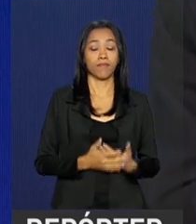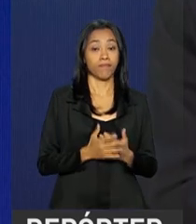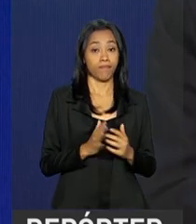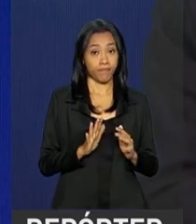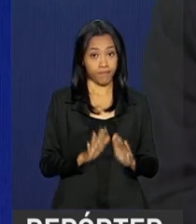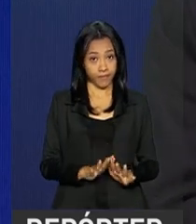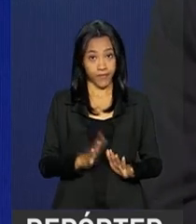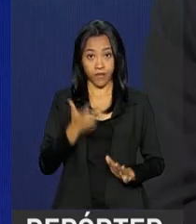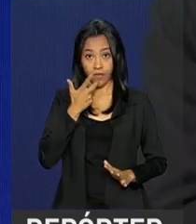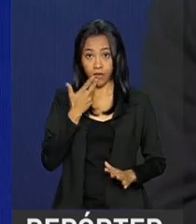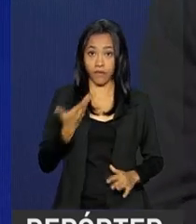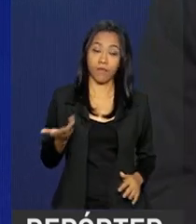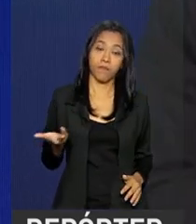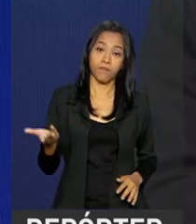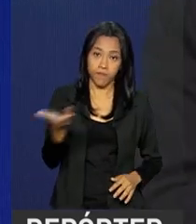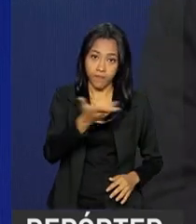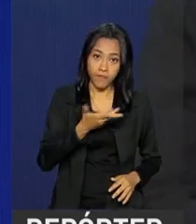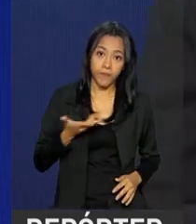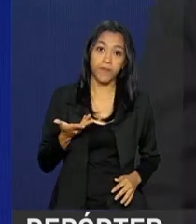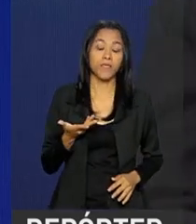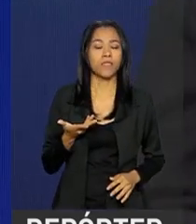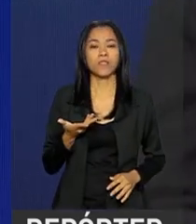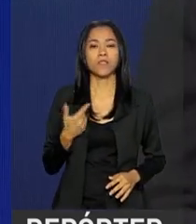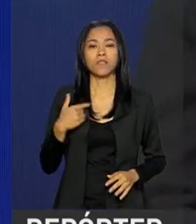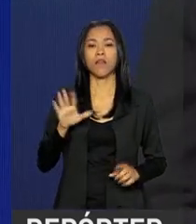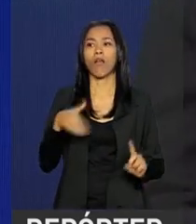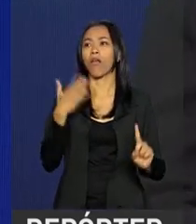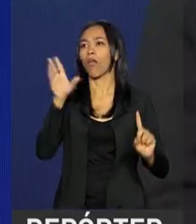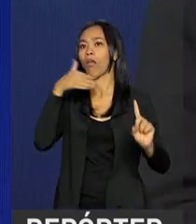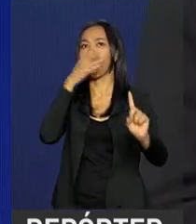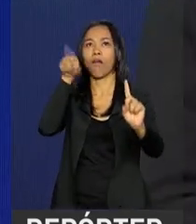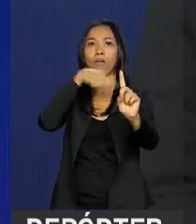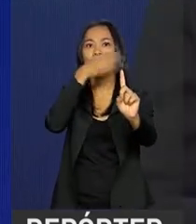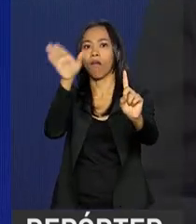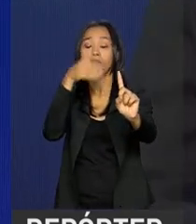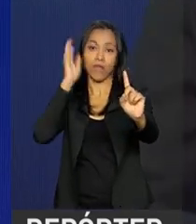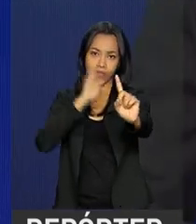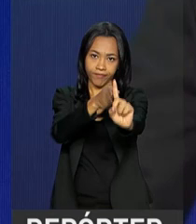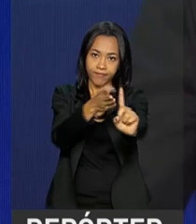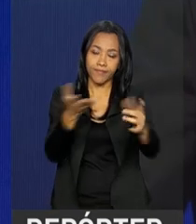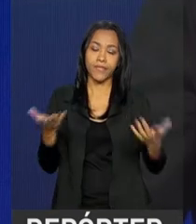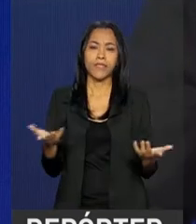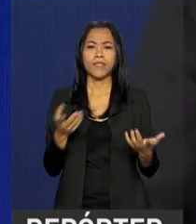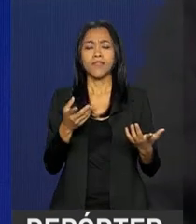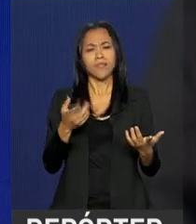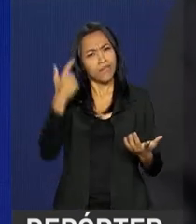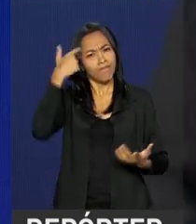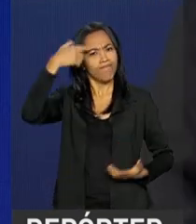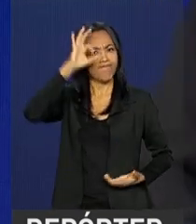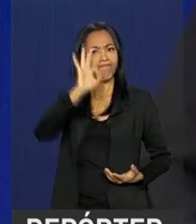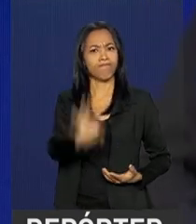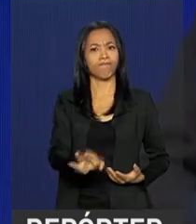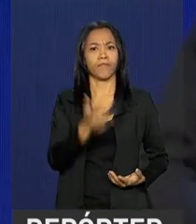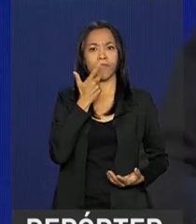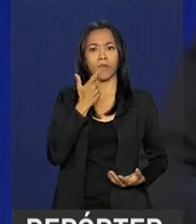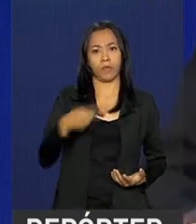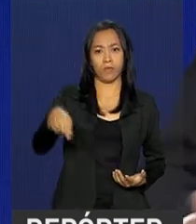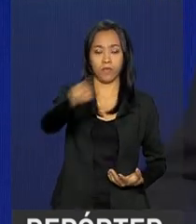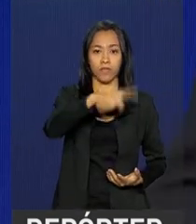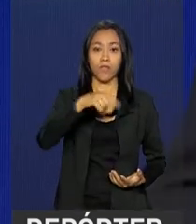Permitam-me dizer-lhes, sem nenhum rodeio e com convicção absoluta,